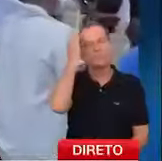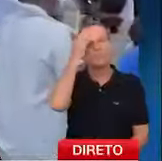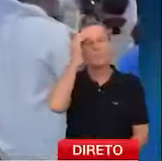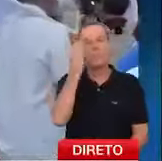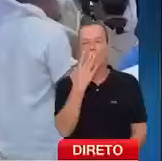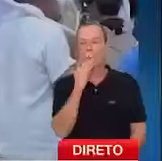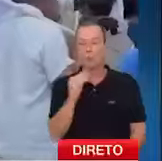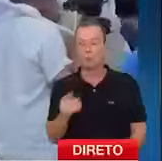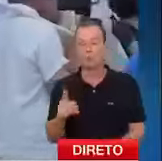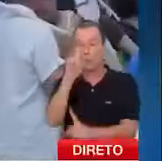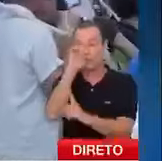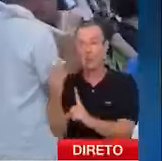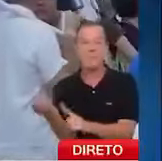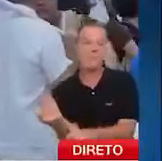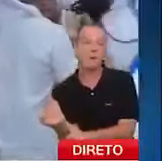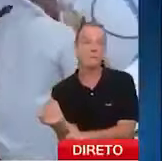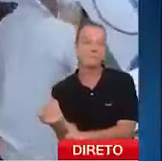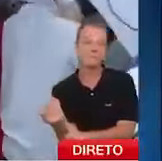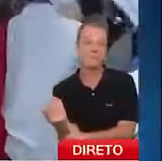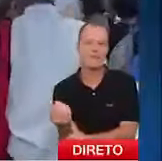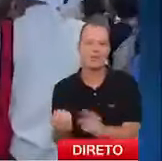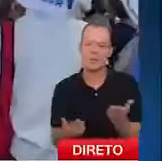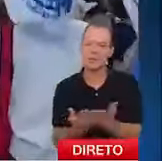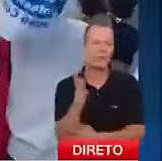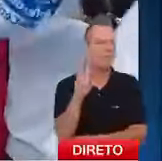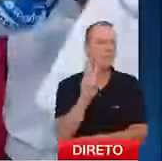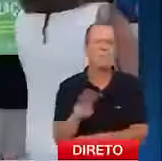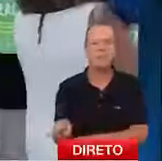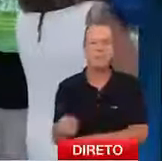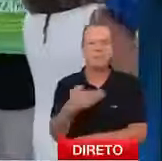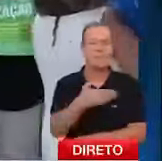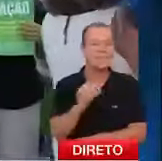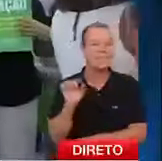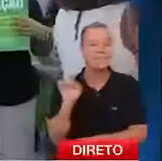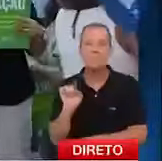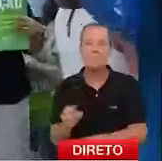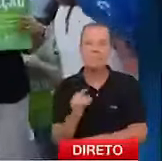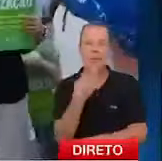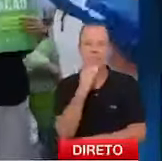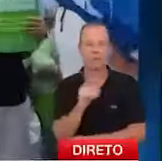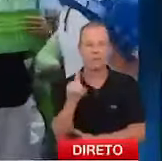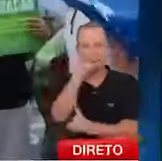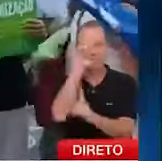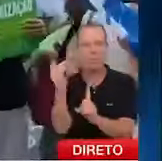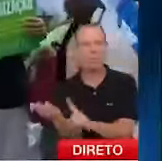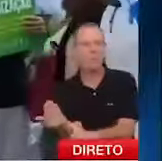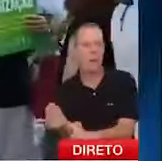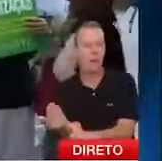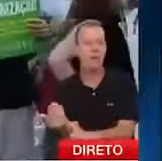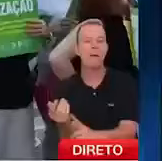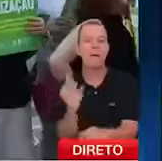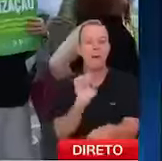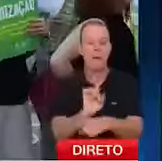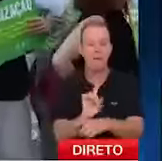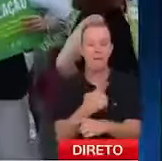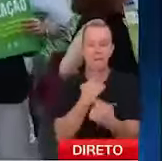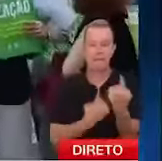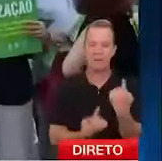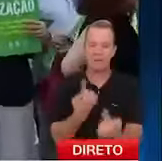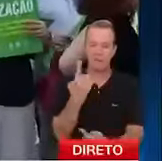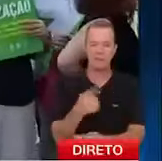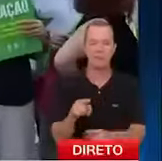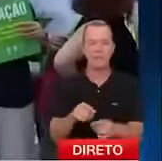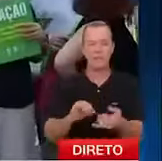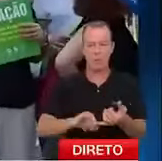sem professores nós neste momento continuamos com milhares cerca de 70.000 alunos que não têm Professor uma queixa Que Tem surgido e nós missão escola